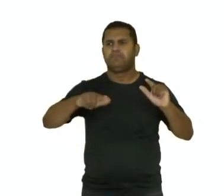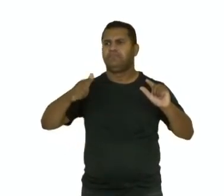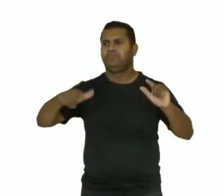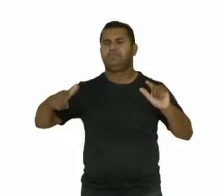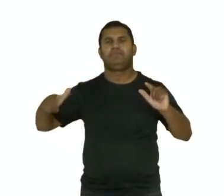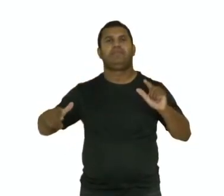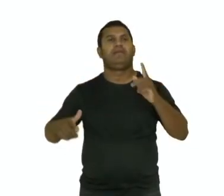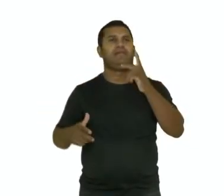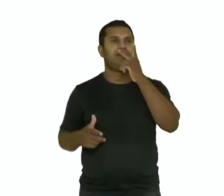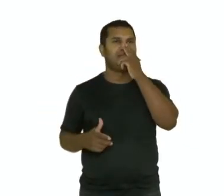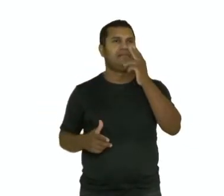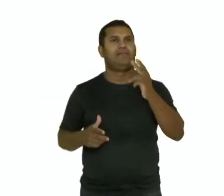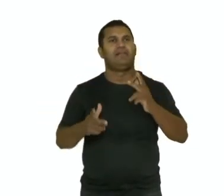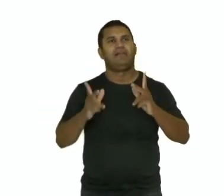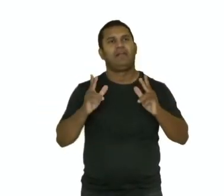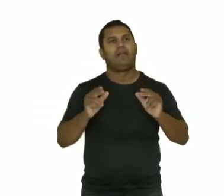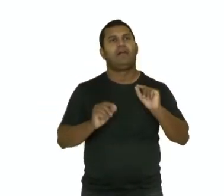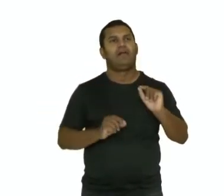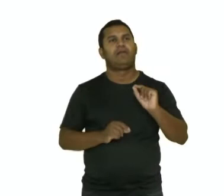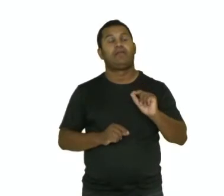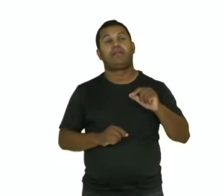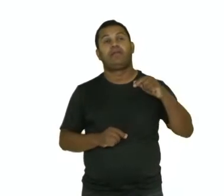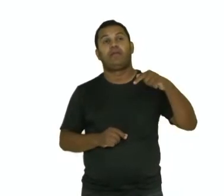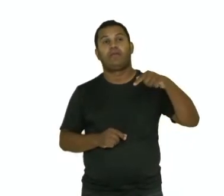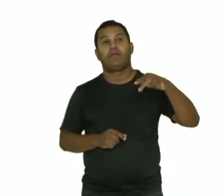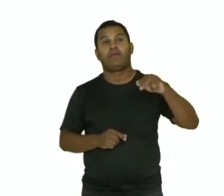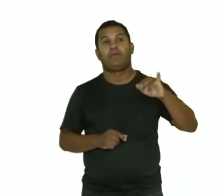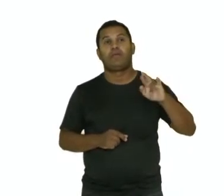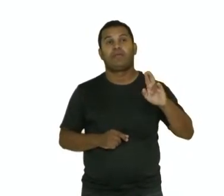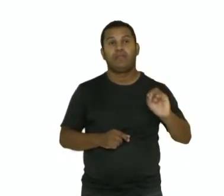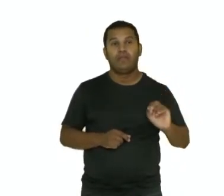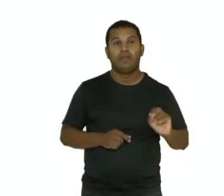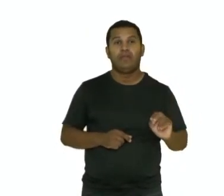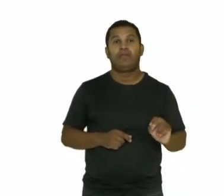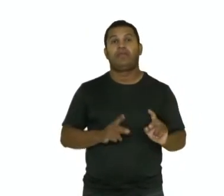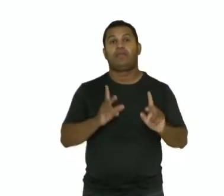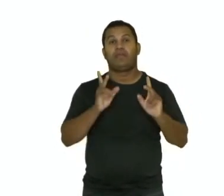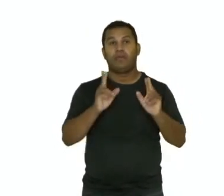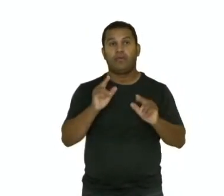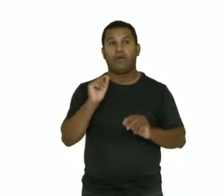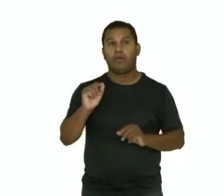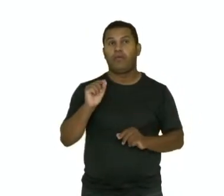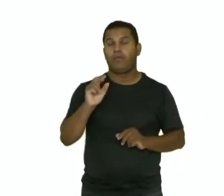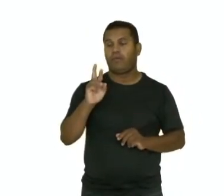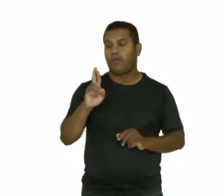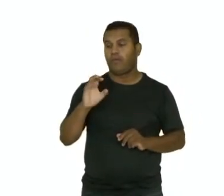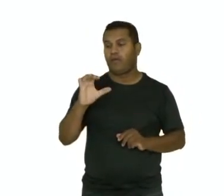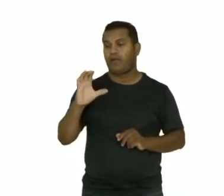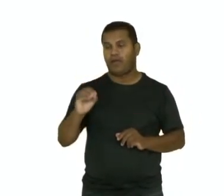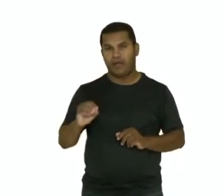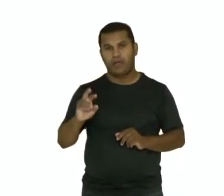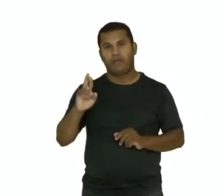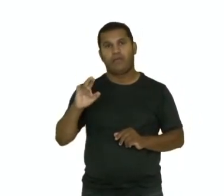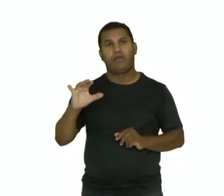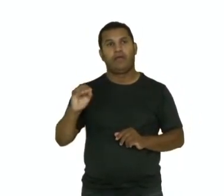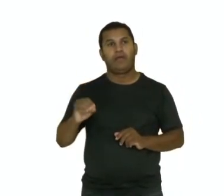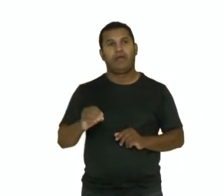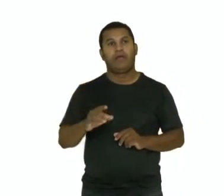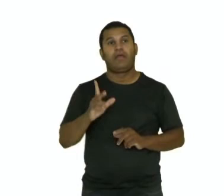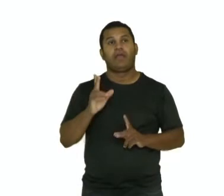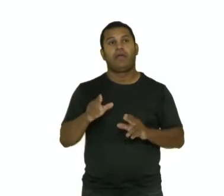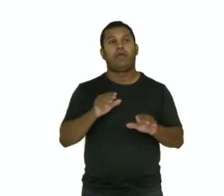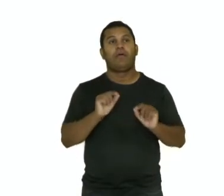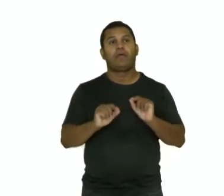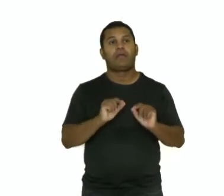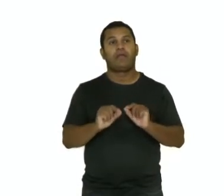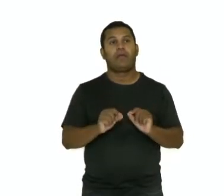o guiro, que nada mais é que o reco-reco, emite nesse ritmo. Porque então, ele é o som do arrastar dos pés no ritmo 4